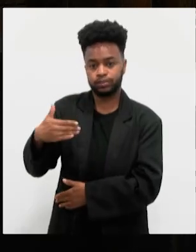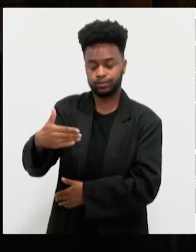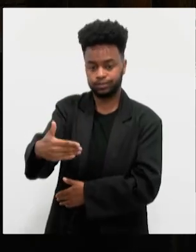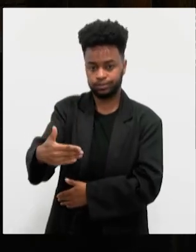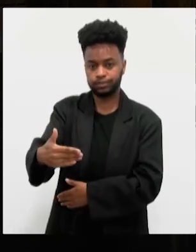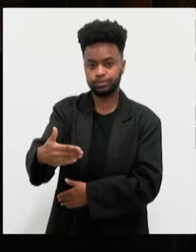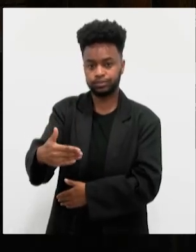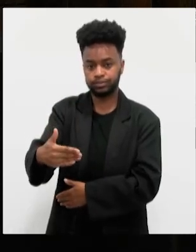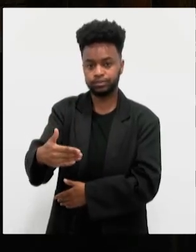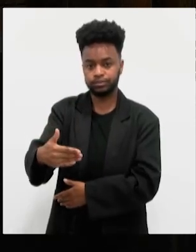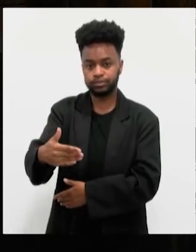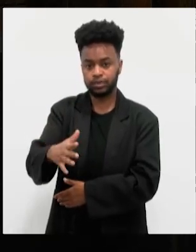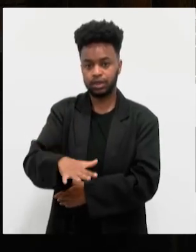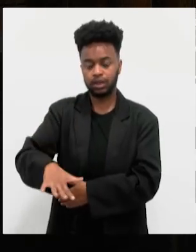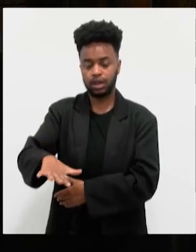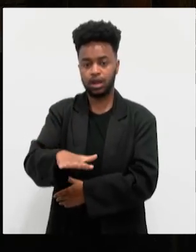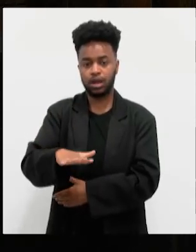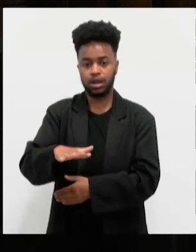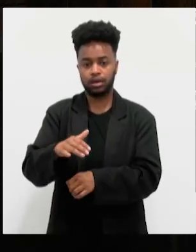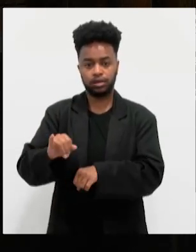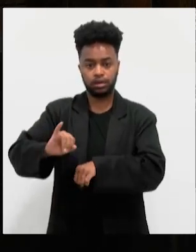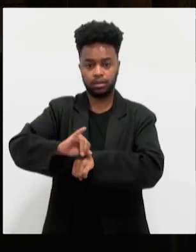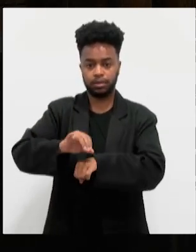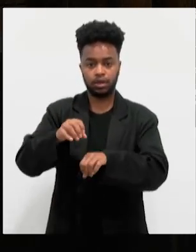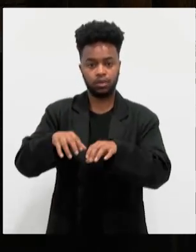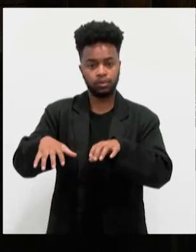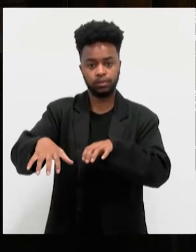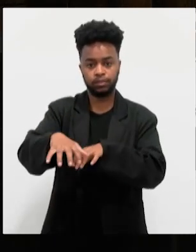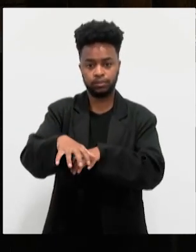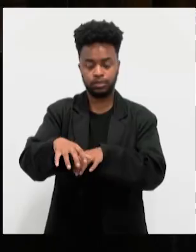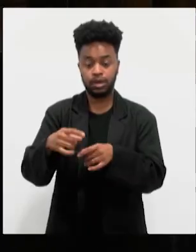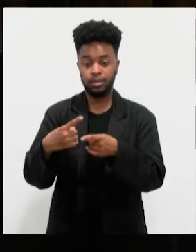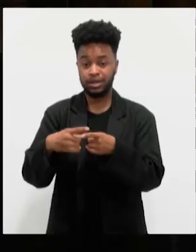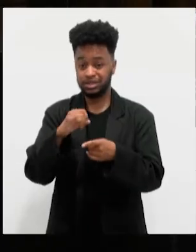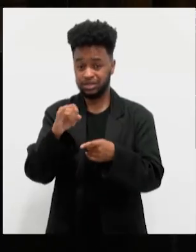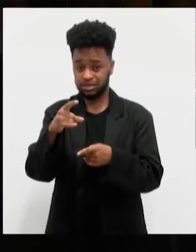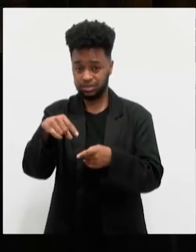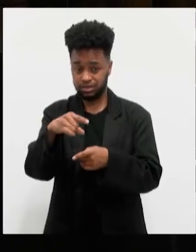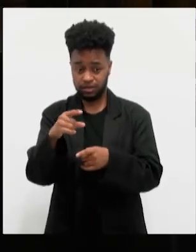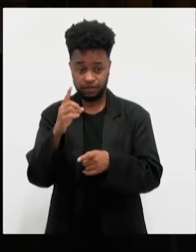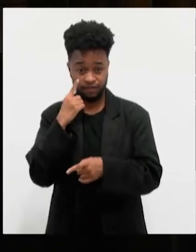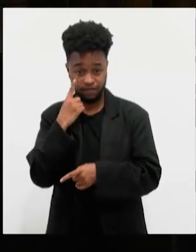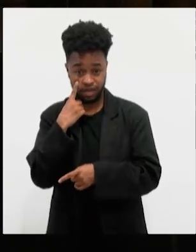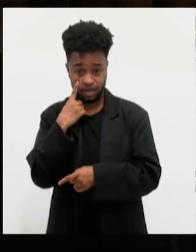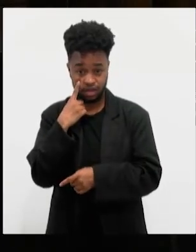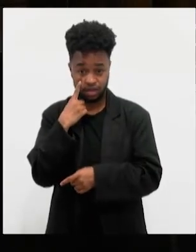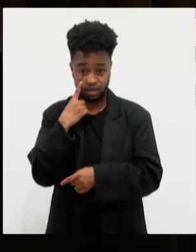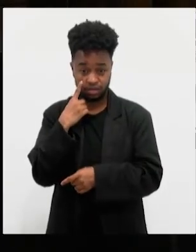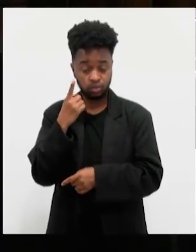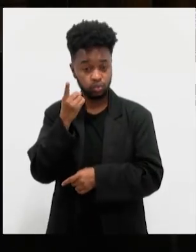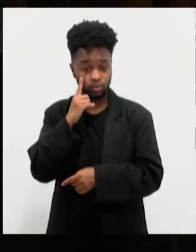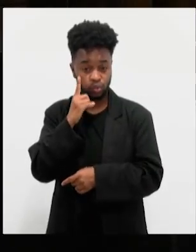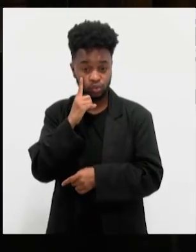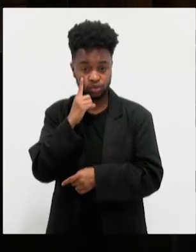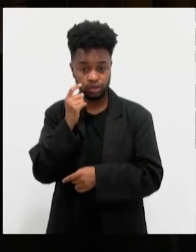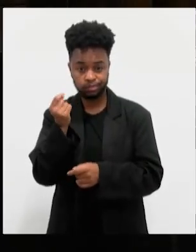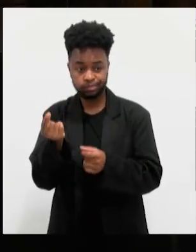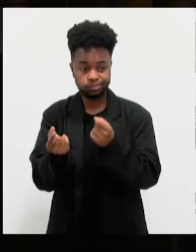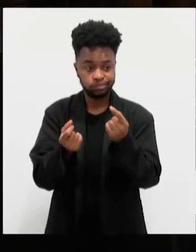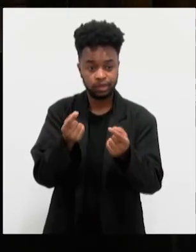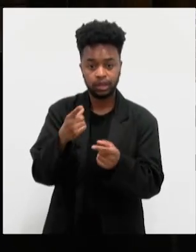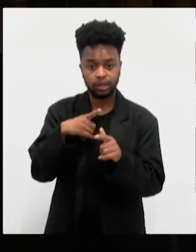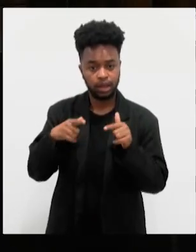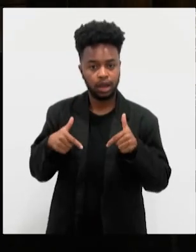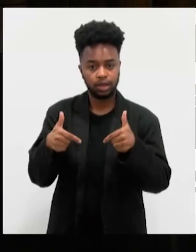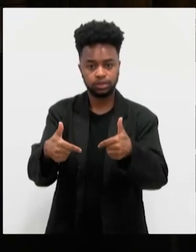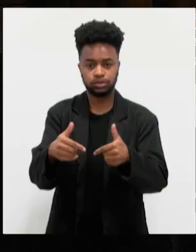cotidianamente na nossa região metropolitana. Se o senhor acompanhar, dia sim, dia não, tem alguma